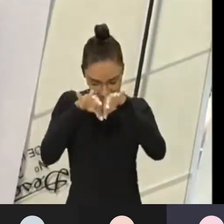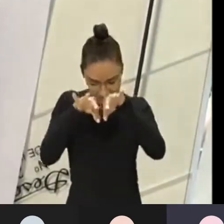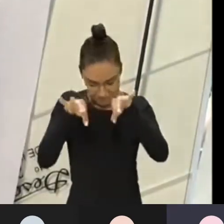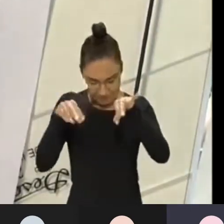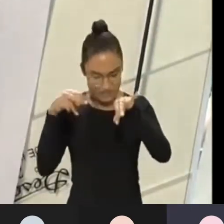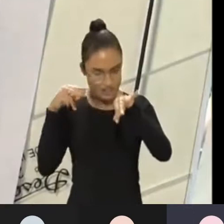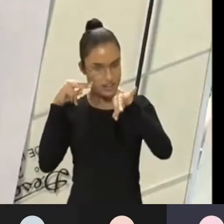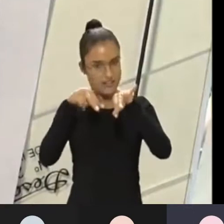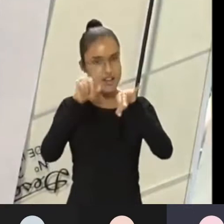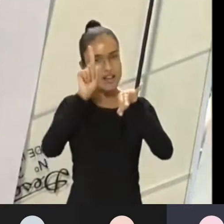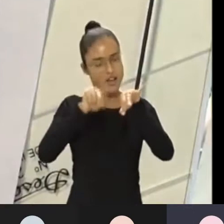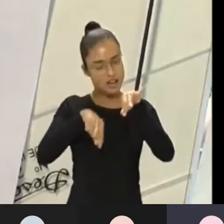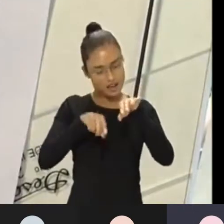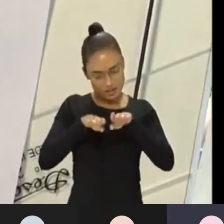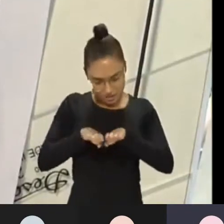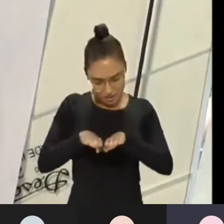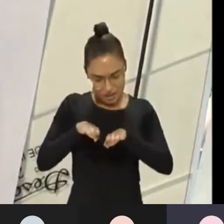a vista superior